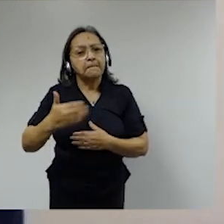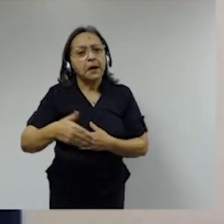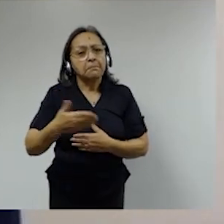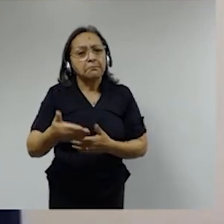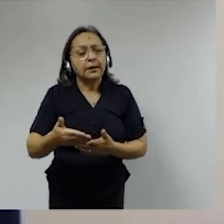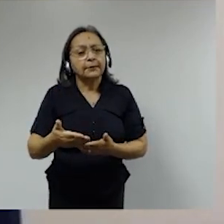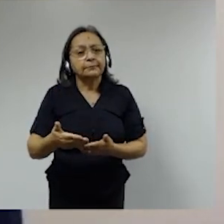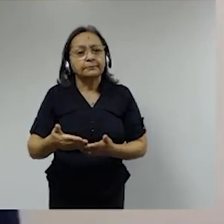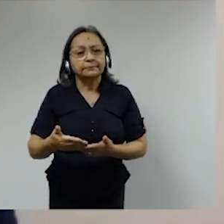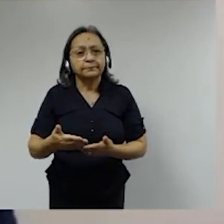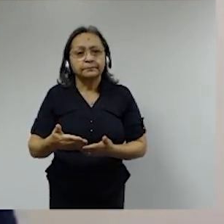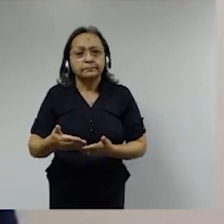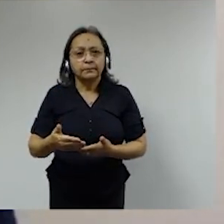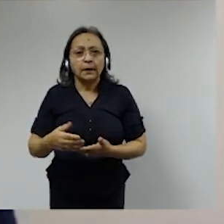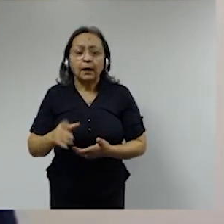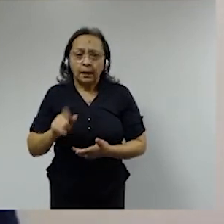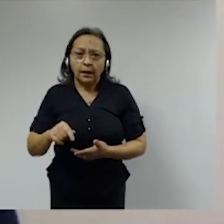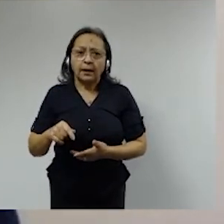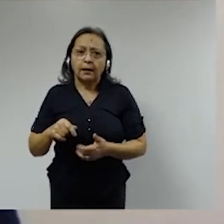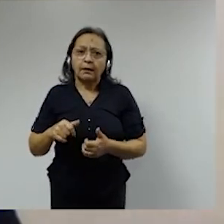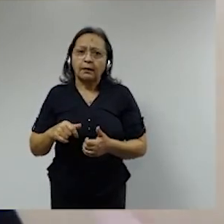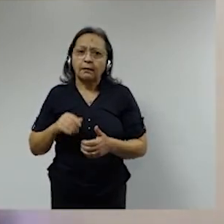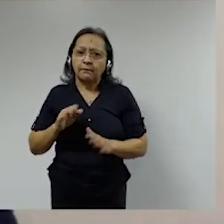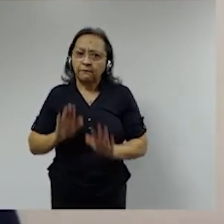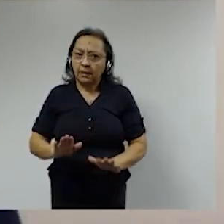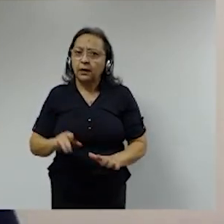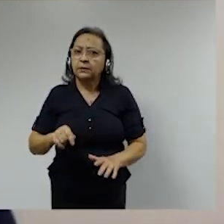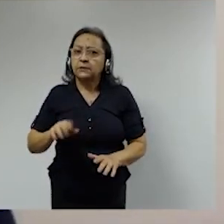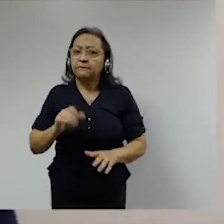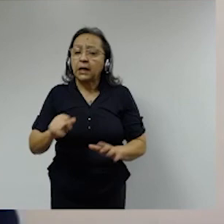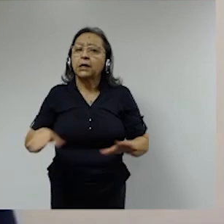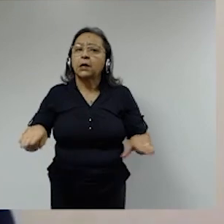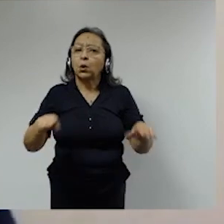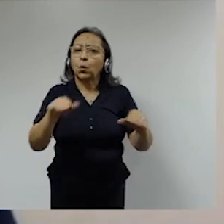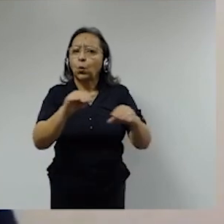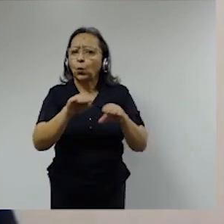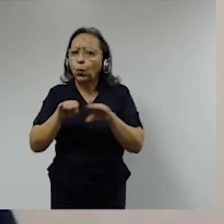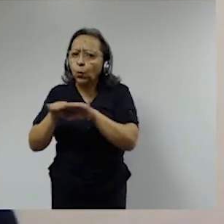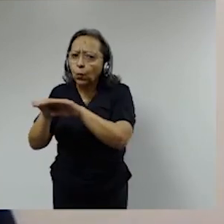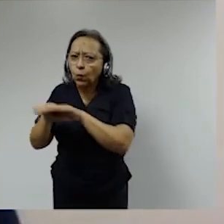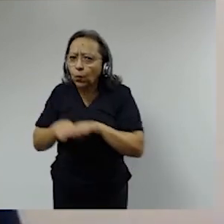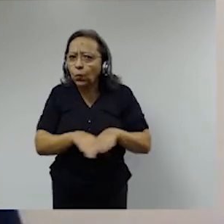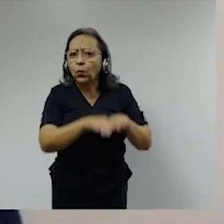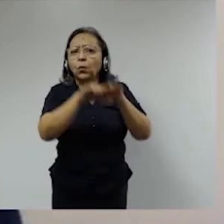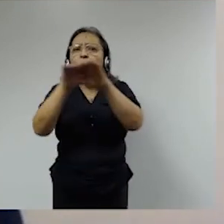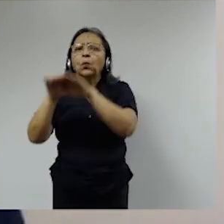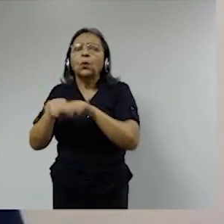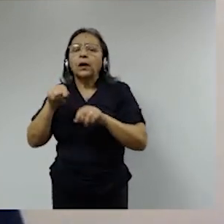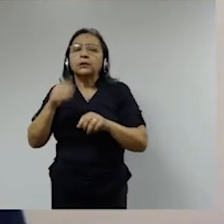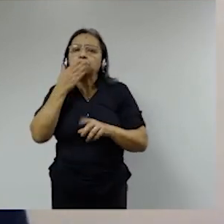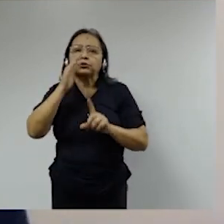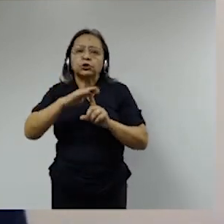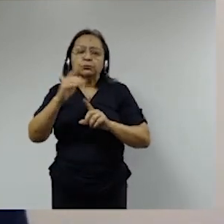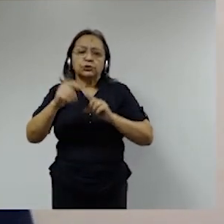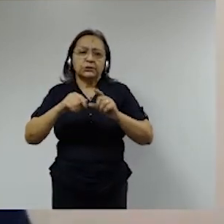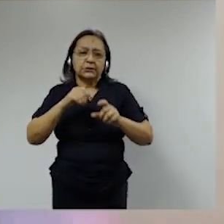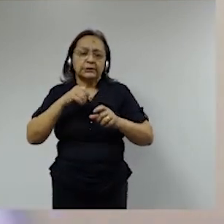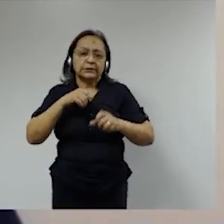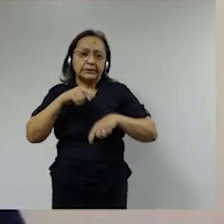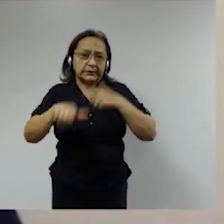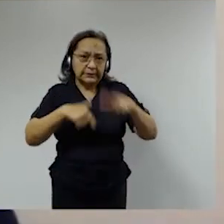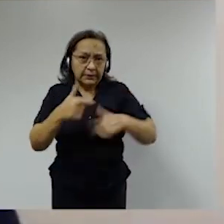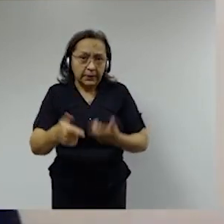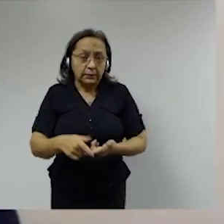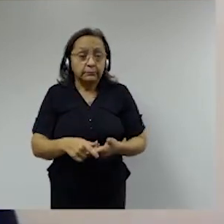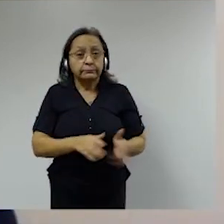ficarmos limitados a tais setores. A universalização vem aí. E aí nós chegamos